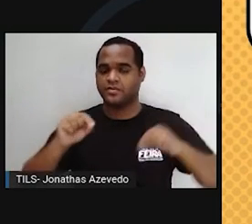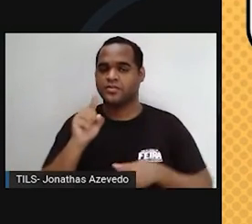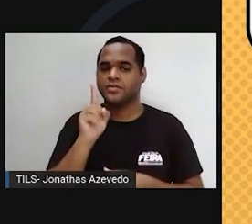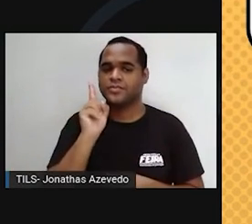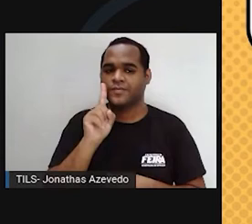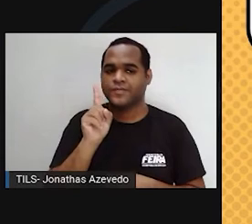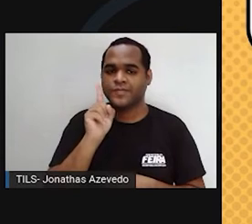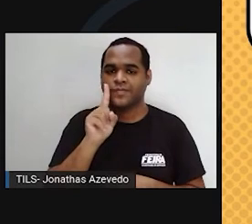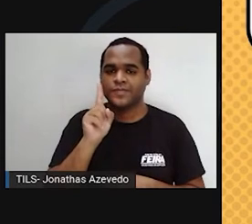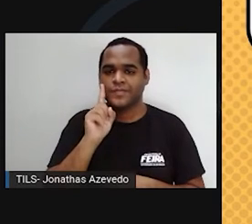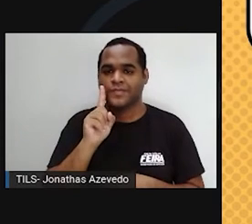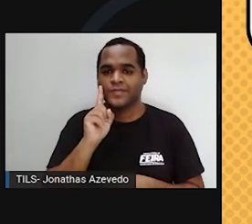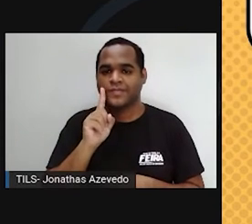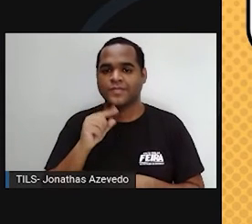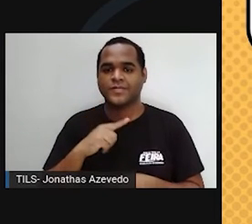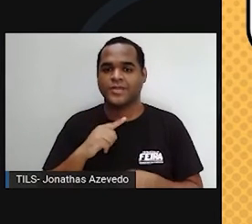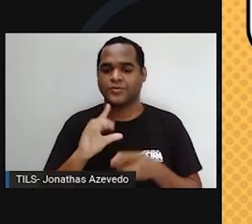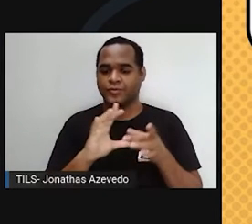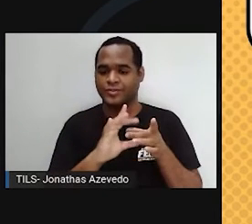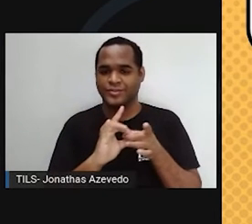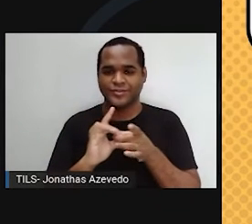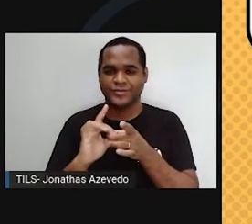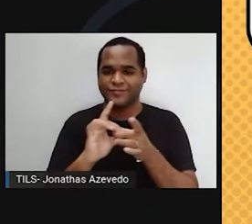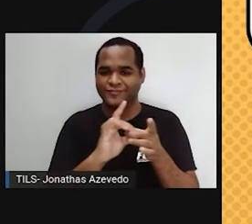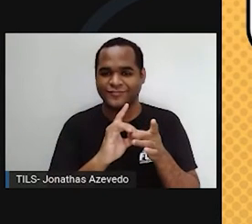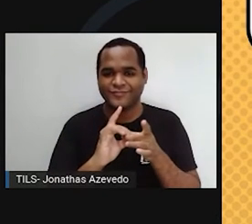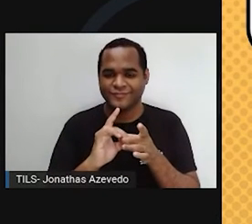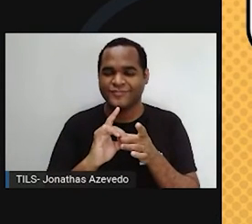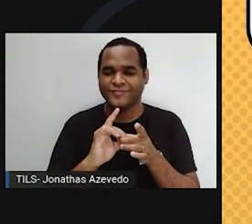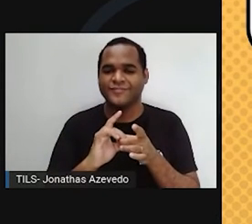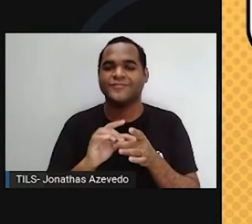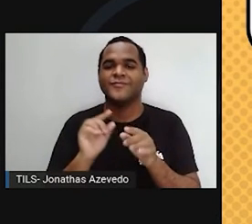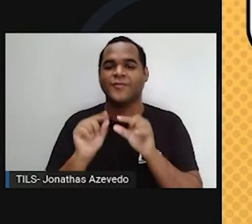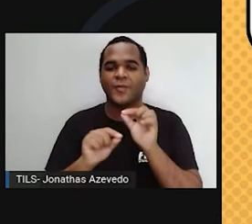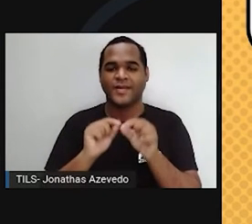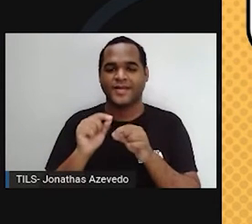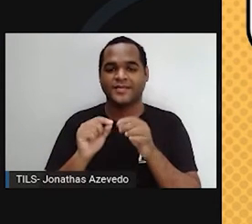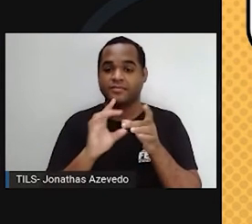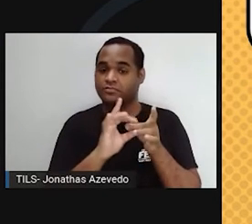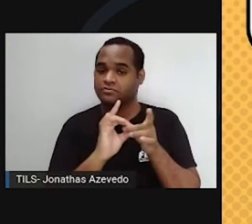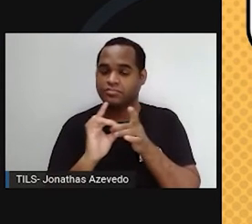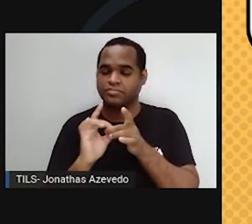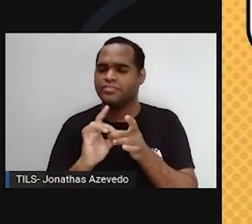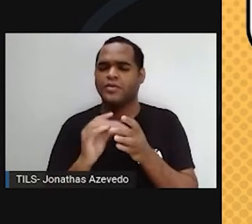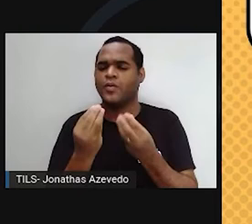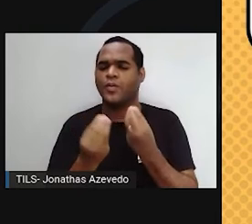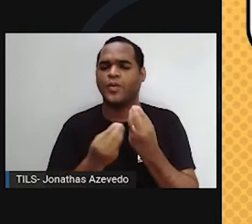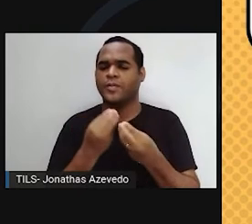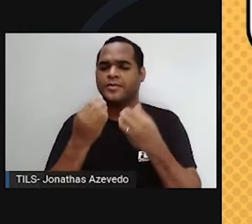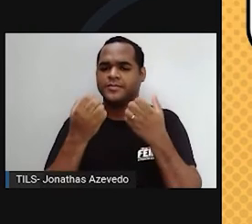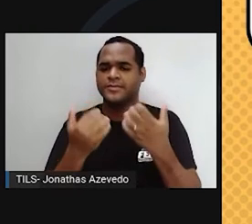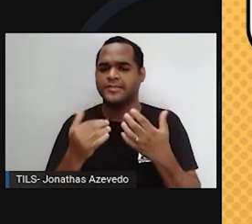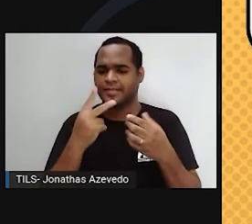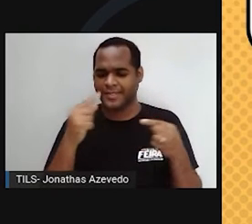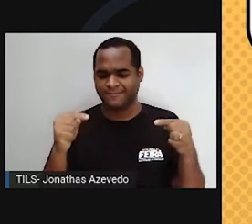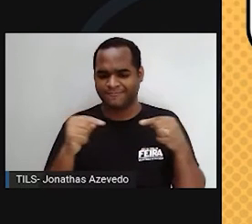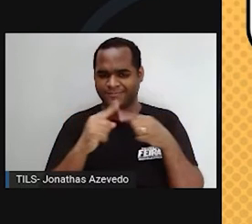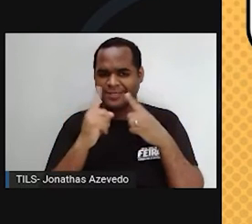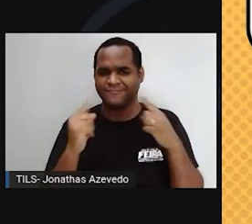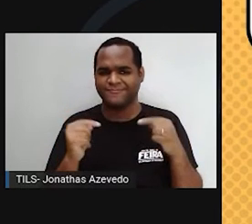Estados Unidos e a União Soviética. E a relação entre estes dois países não era muito